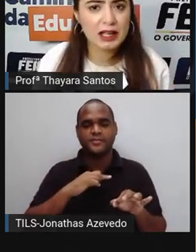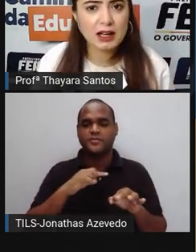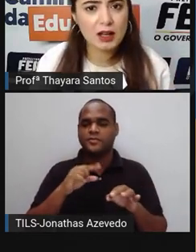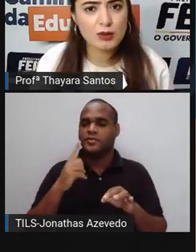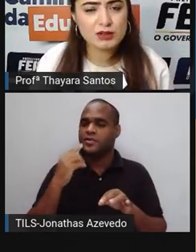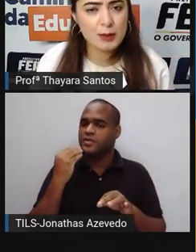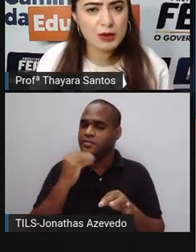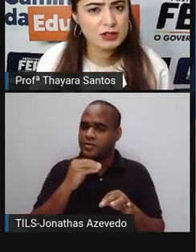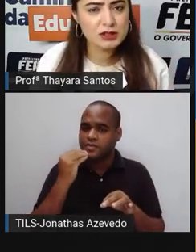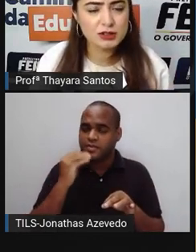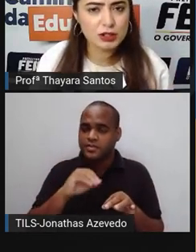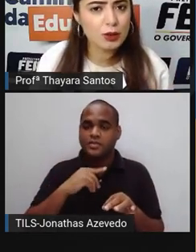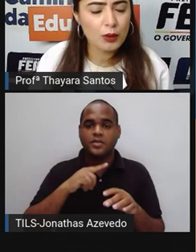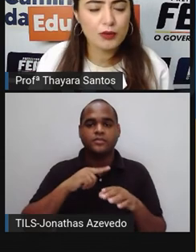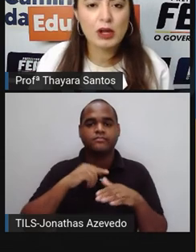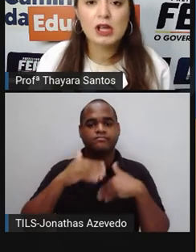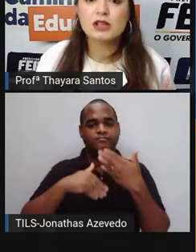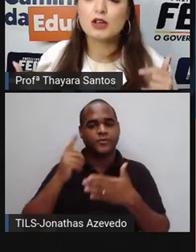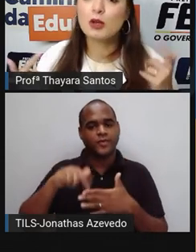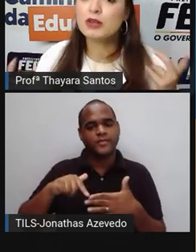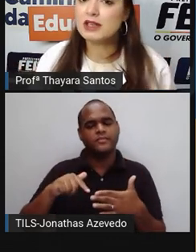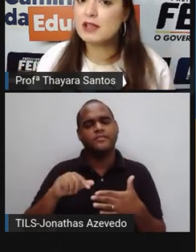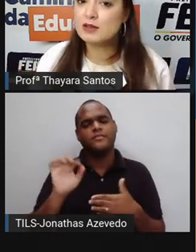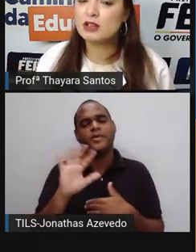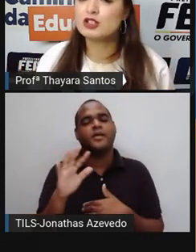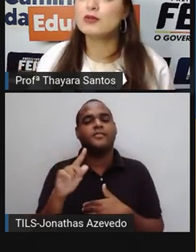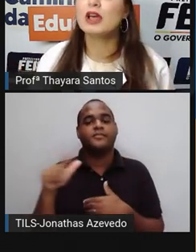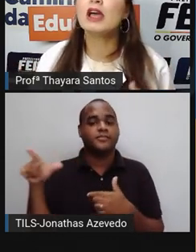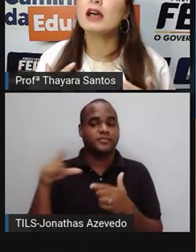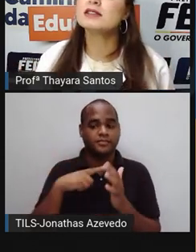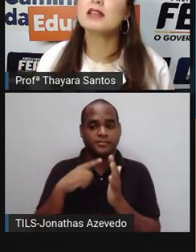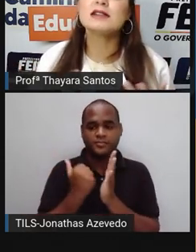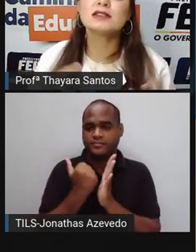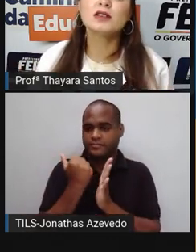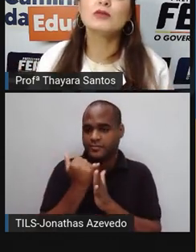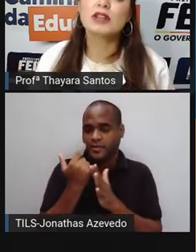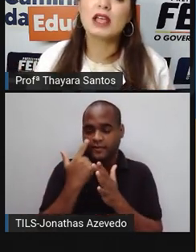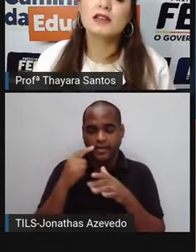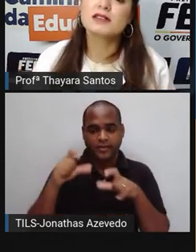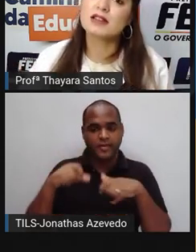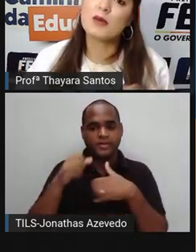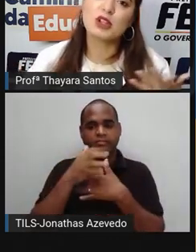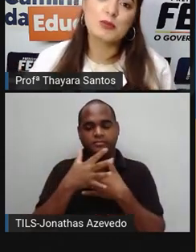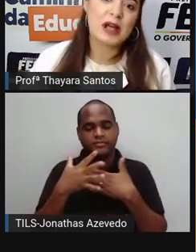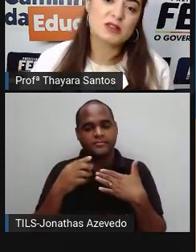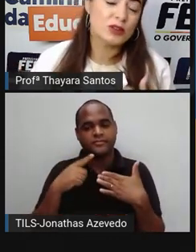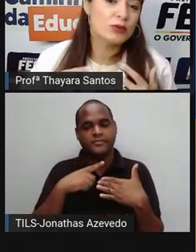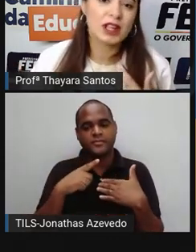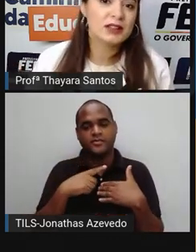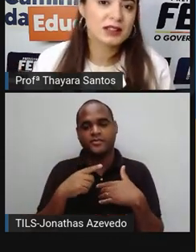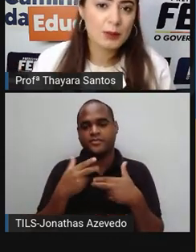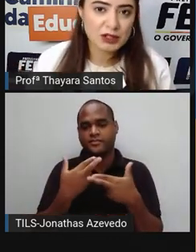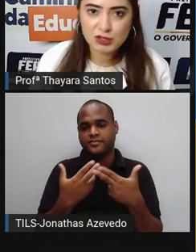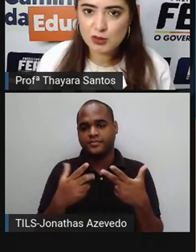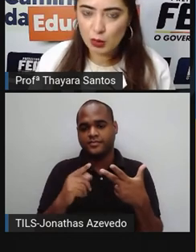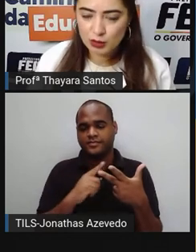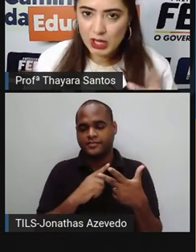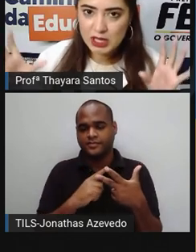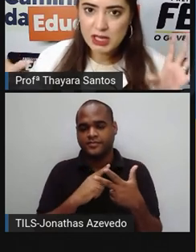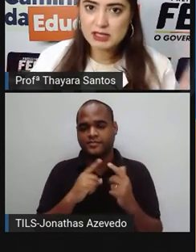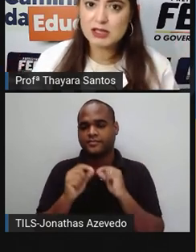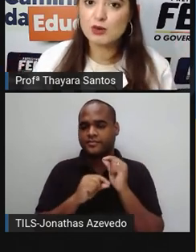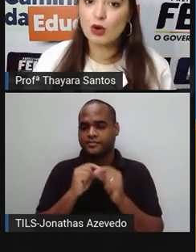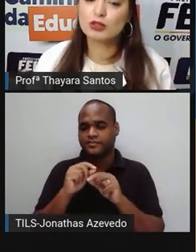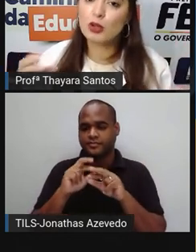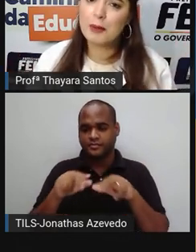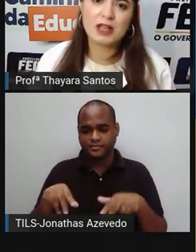aproveitar aquele recurso depois de novo só que muitas vezes que a gente vê é cidades que não têm saneamento básico não tem tratamento de